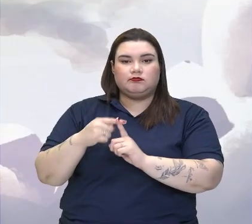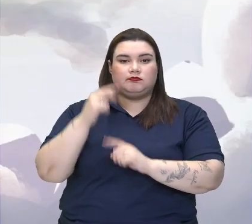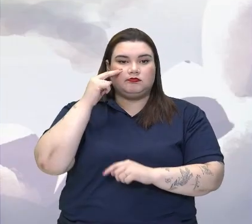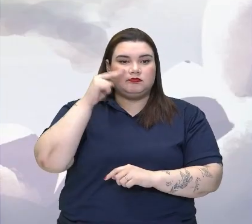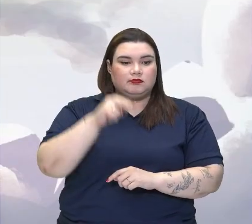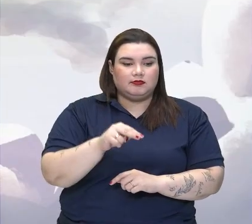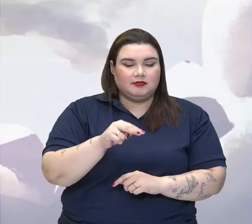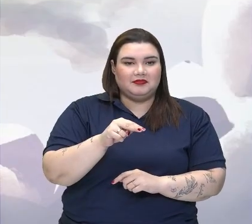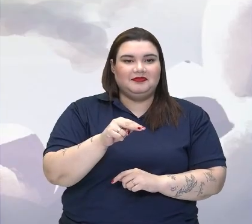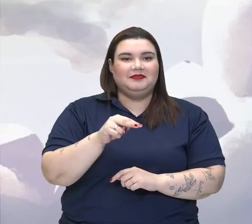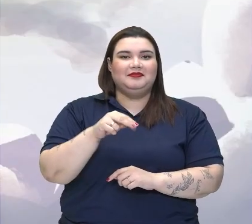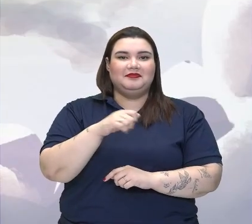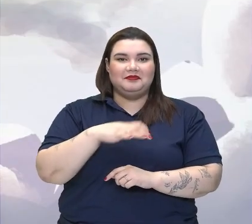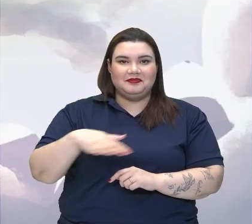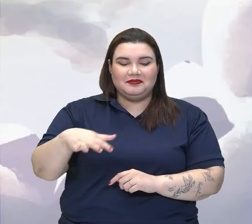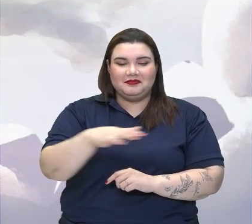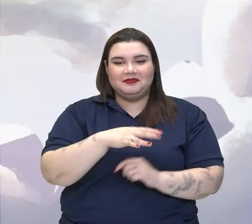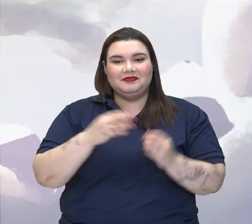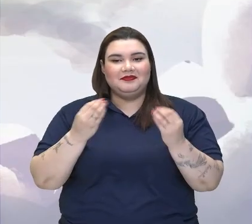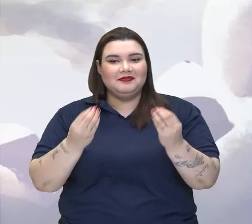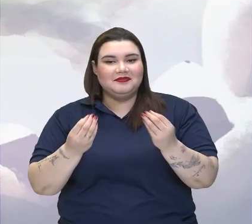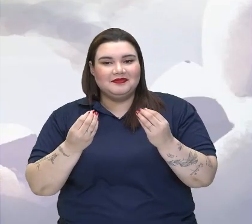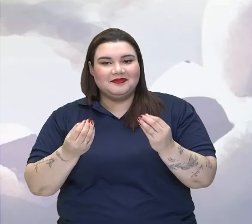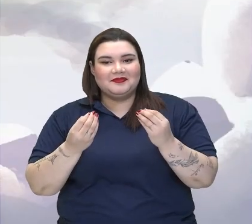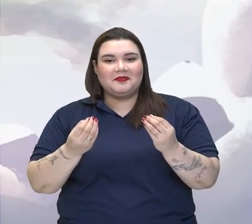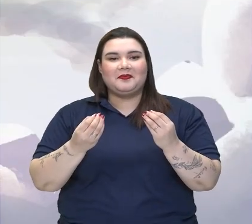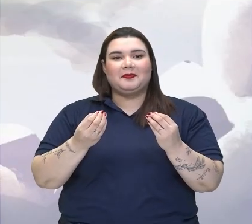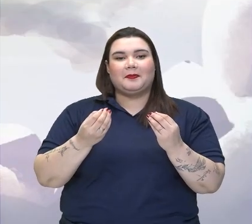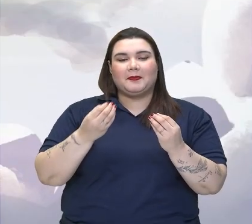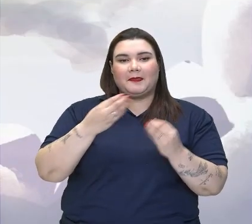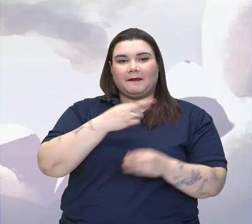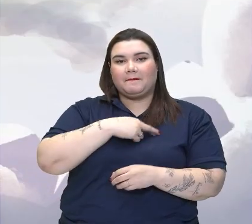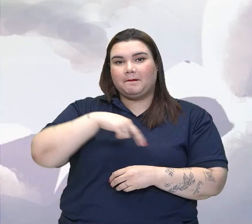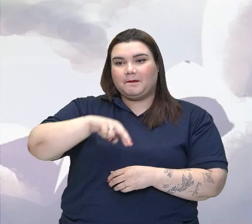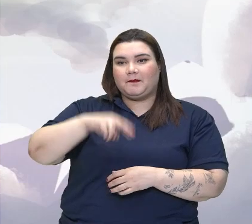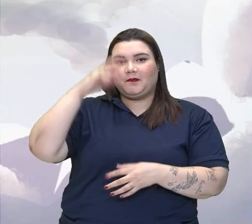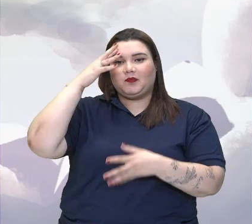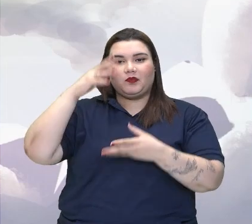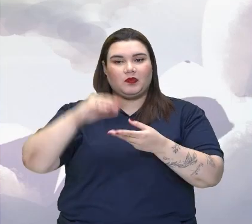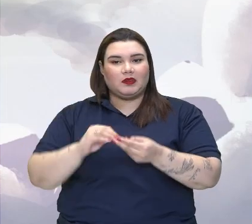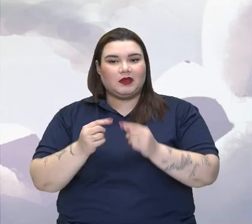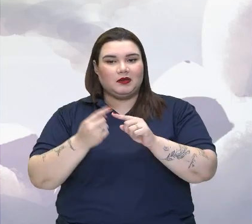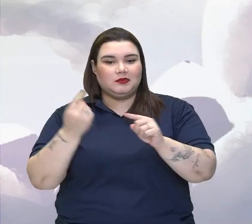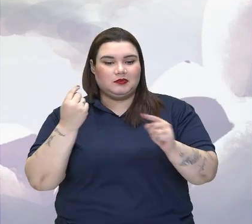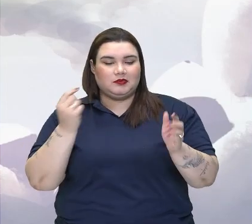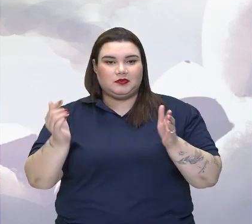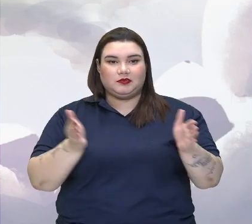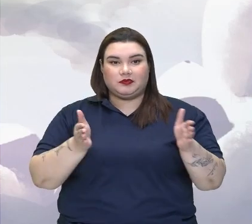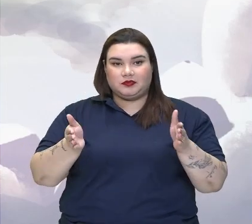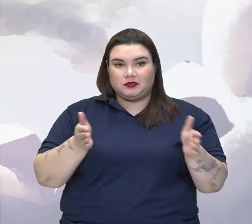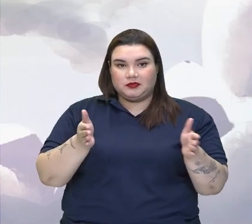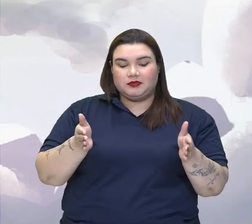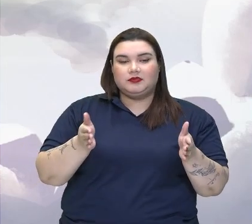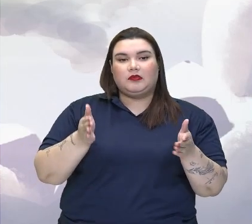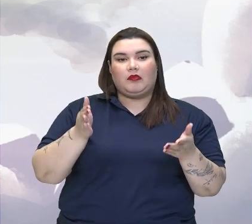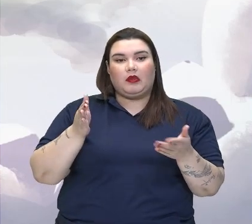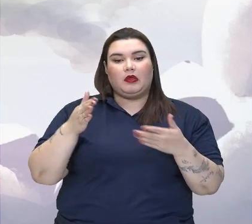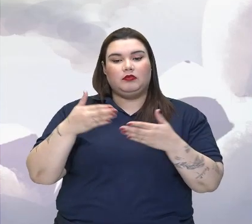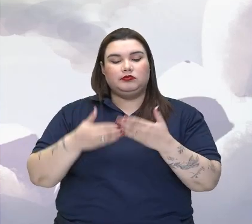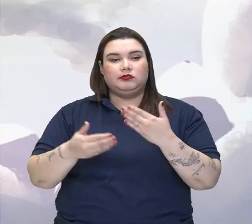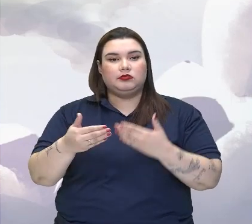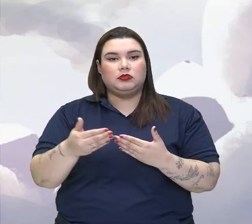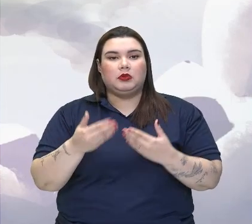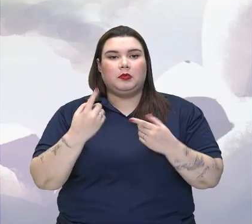tumbas, para entender como era a religião daquela civilização antiga a partir de